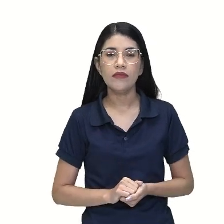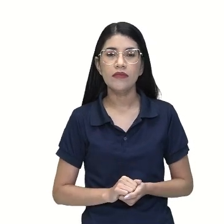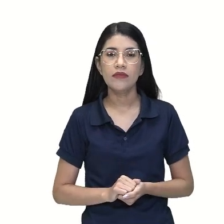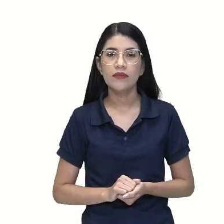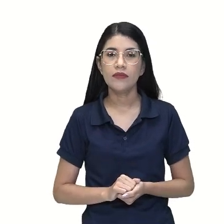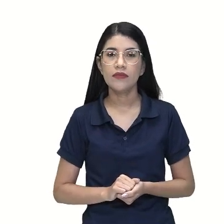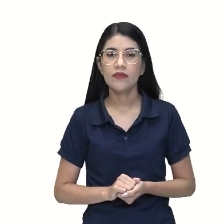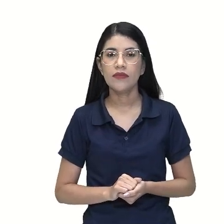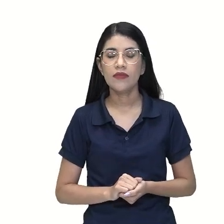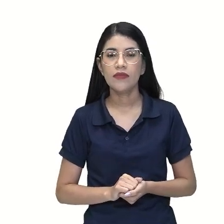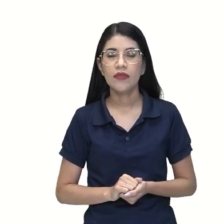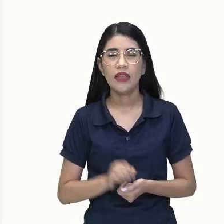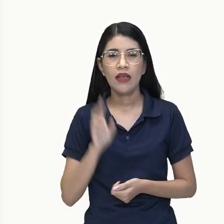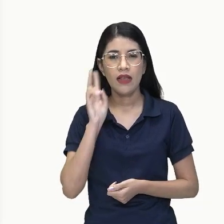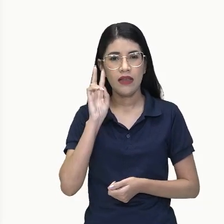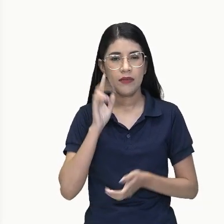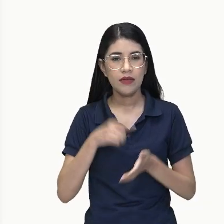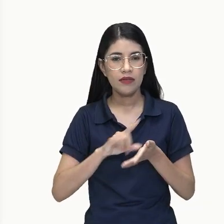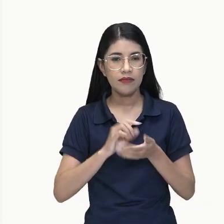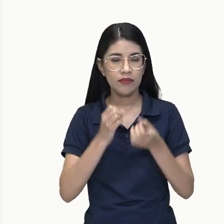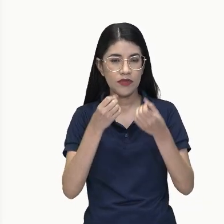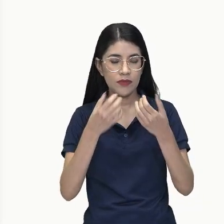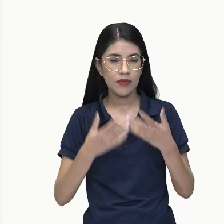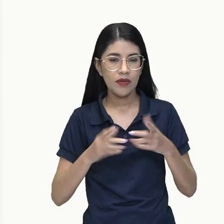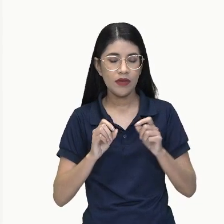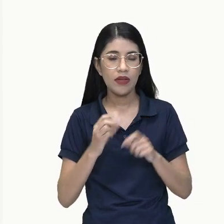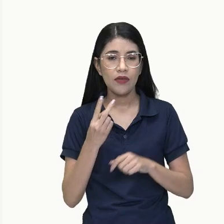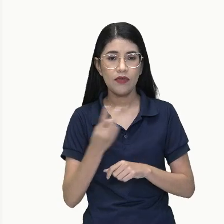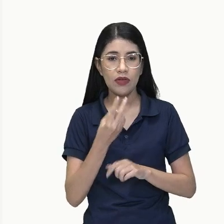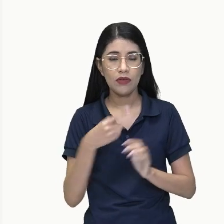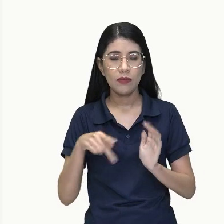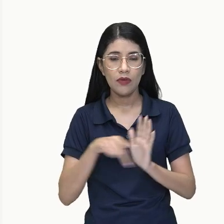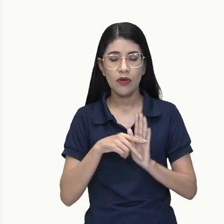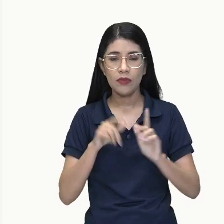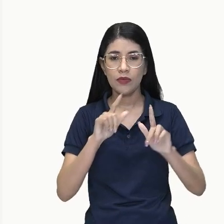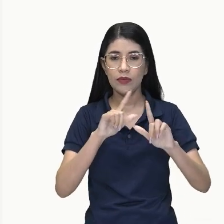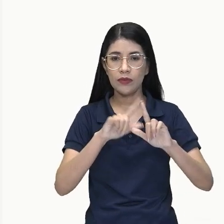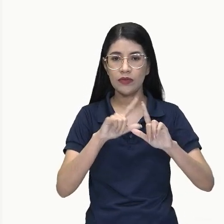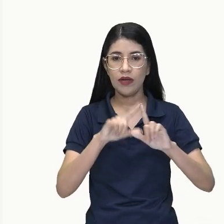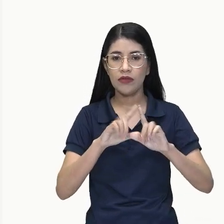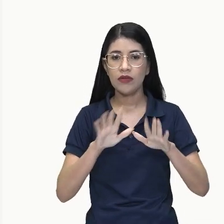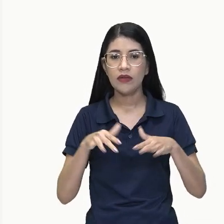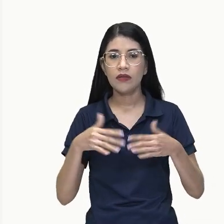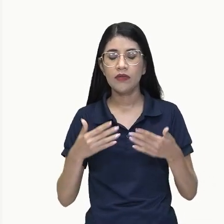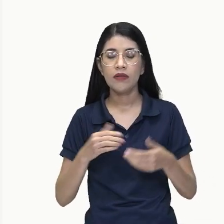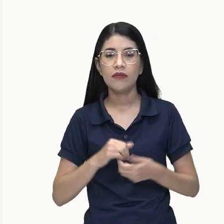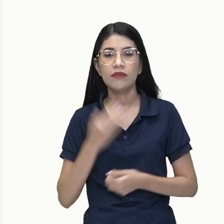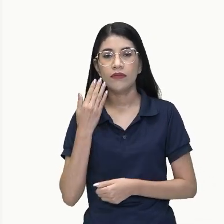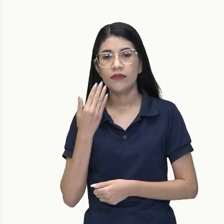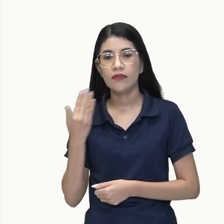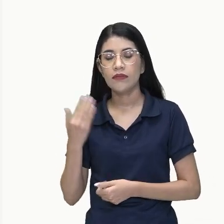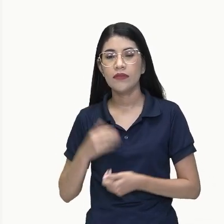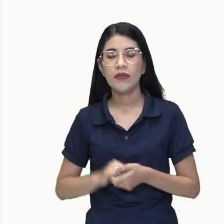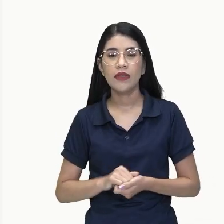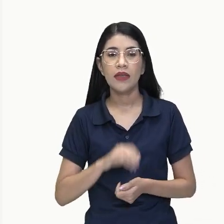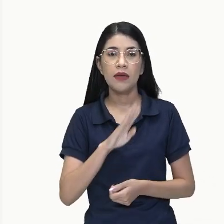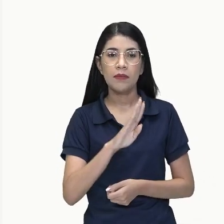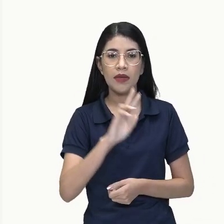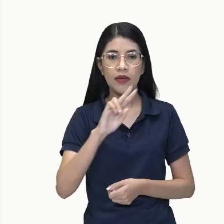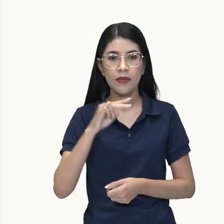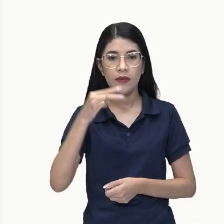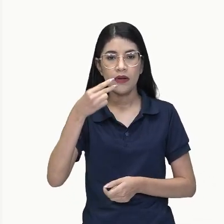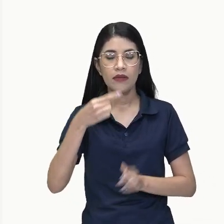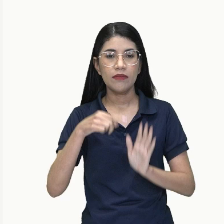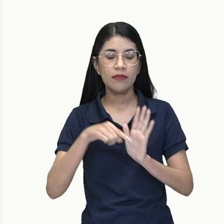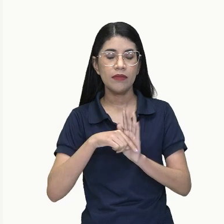delta. Lembra que eu falei para vocês que o delta ele tem um valor? Olha aqui o valor. Ó. B ao quadrado